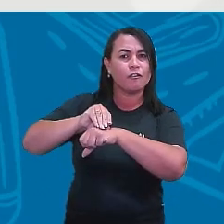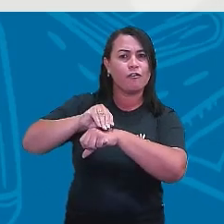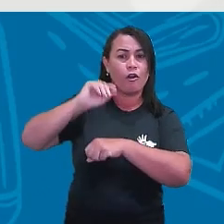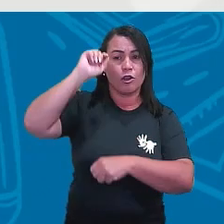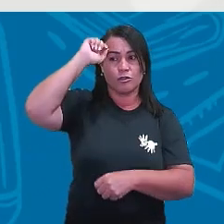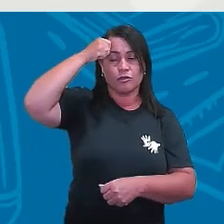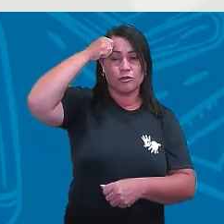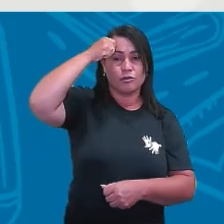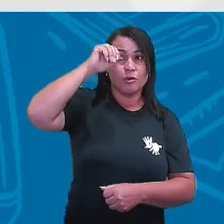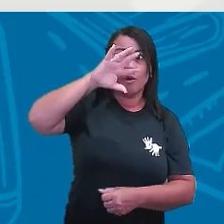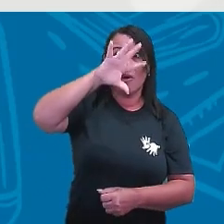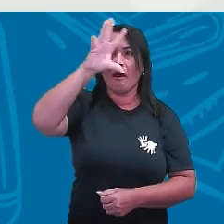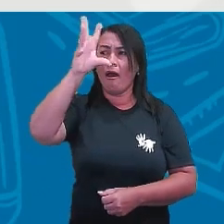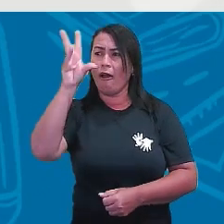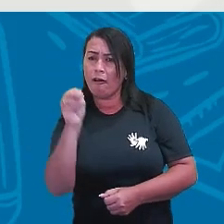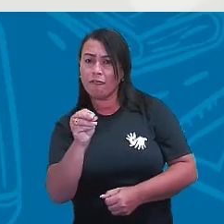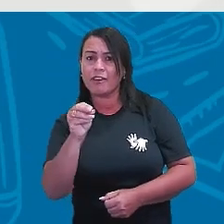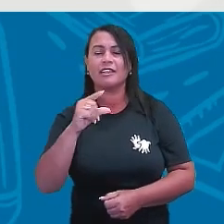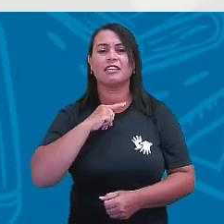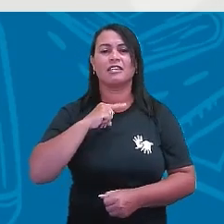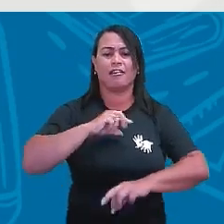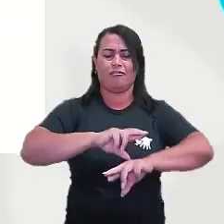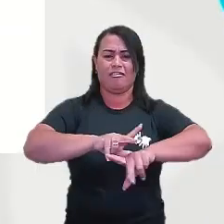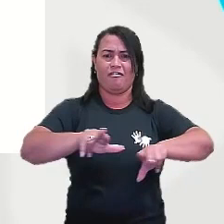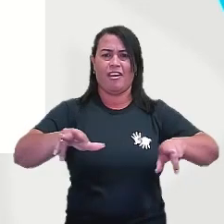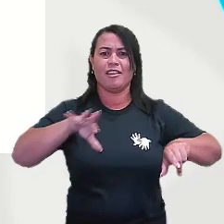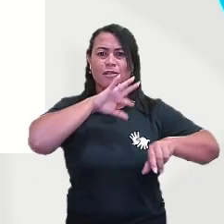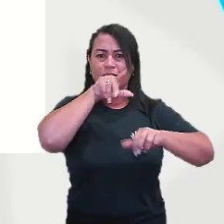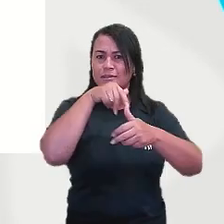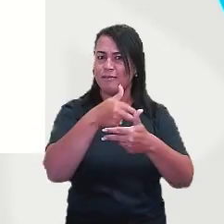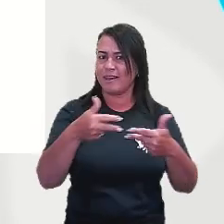africano, repleta de animais.